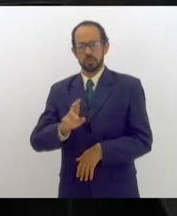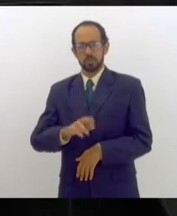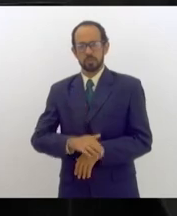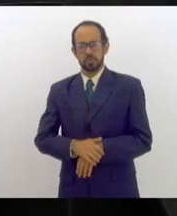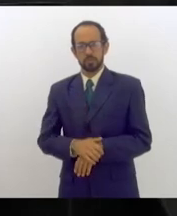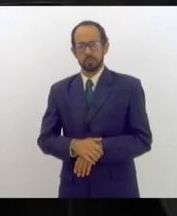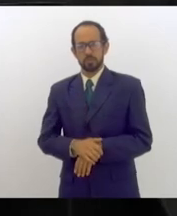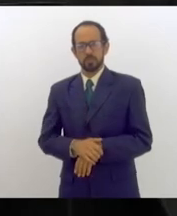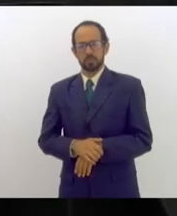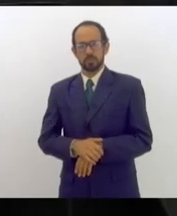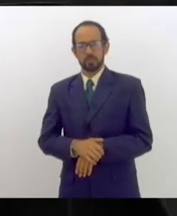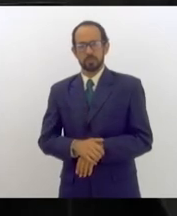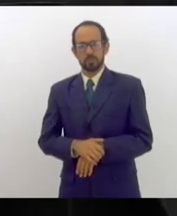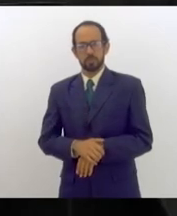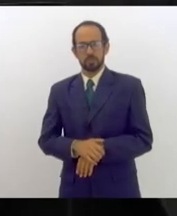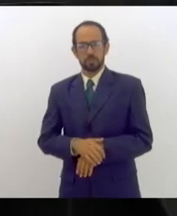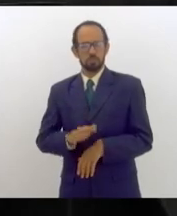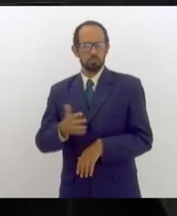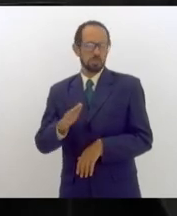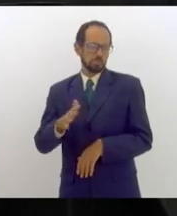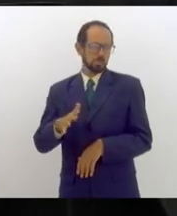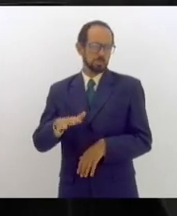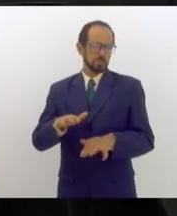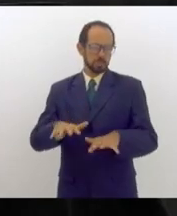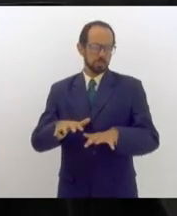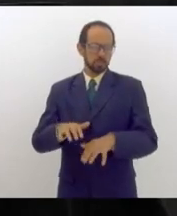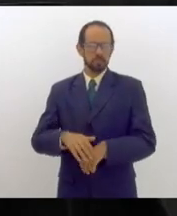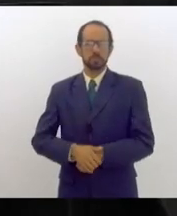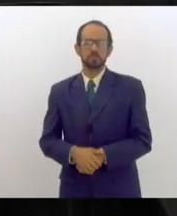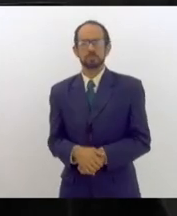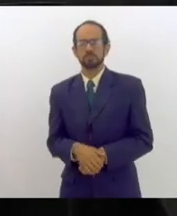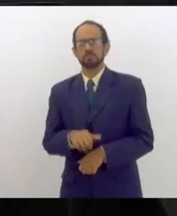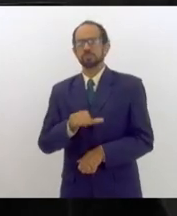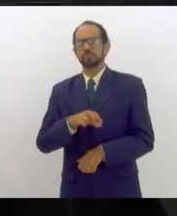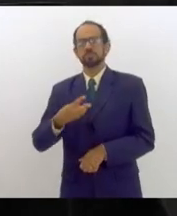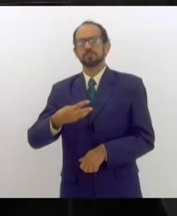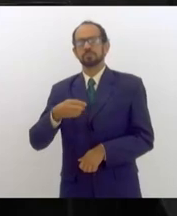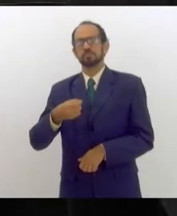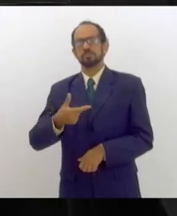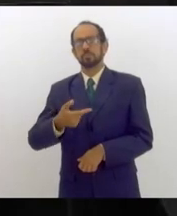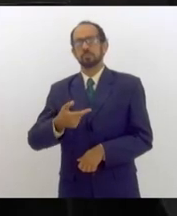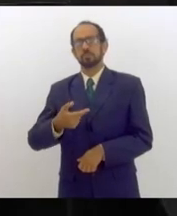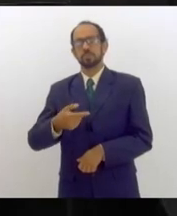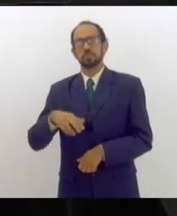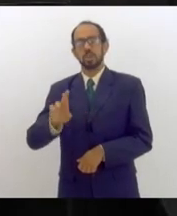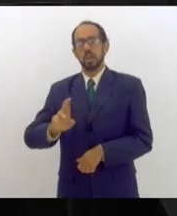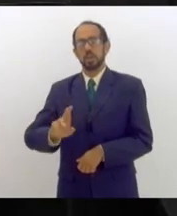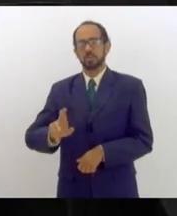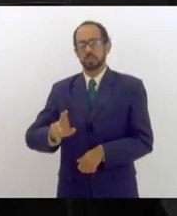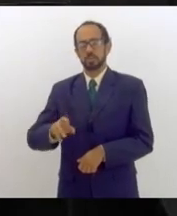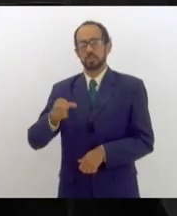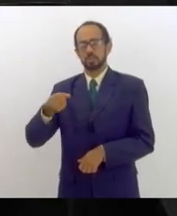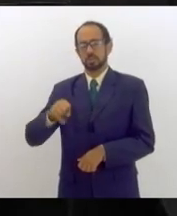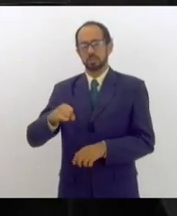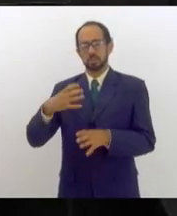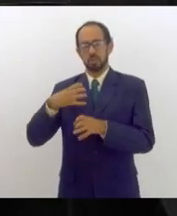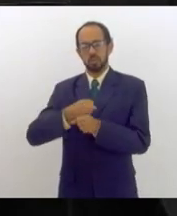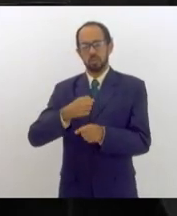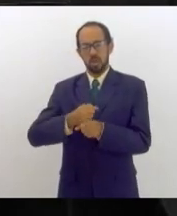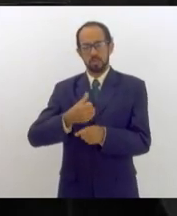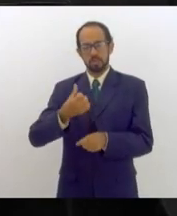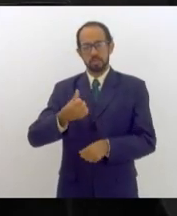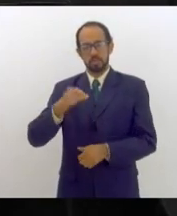não devo estar longe da realidade não 1320 se a calcular 6%